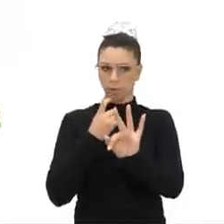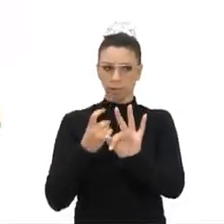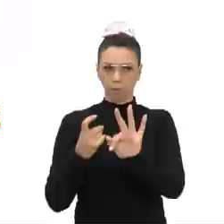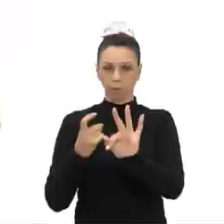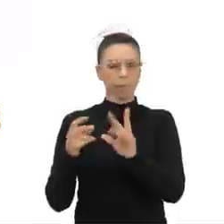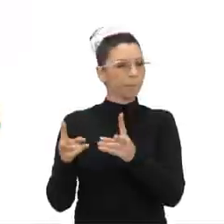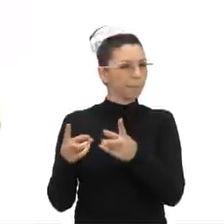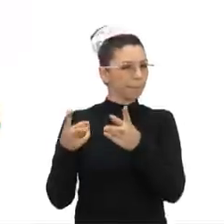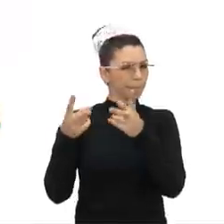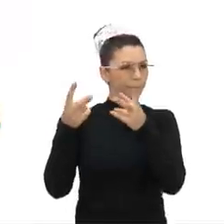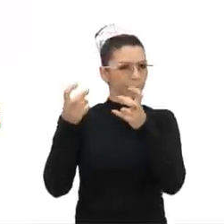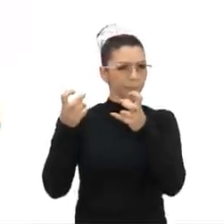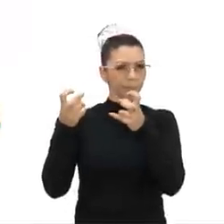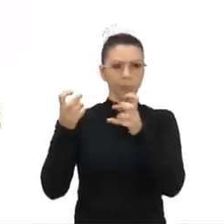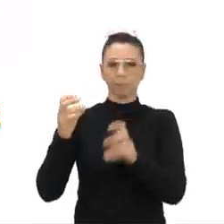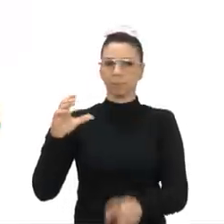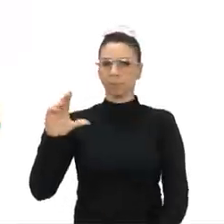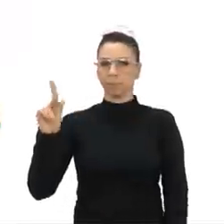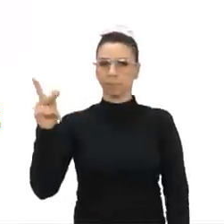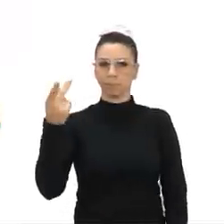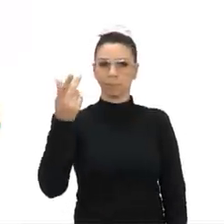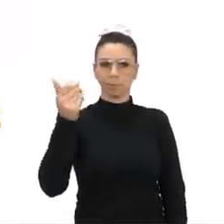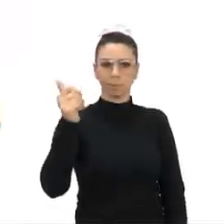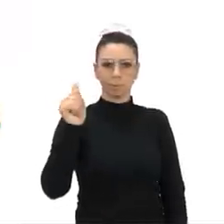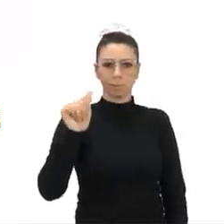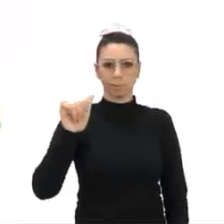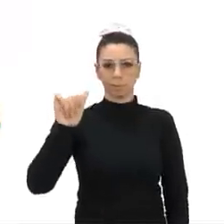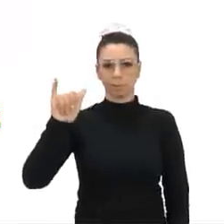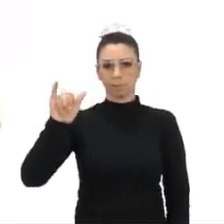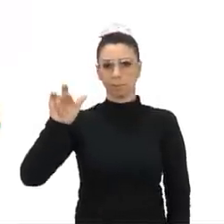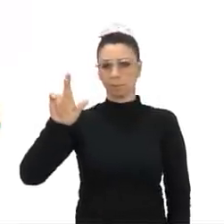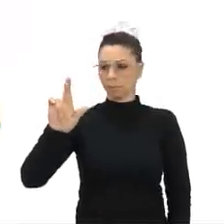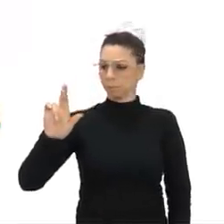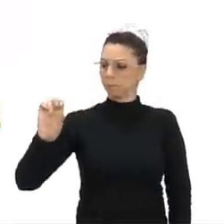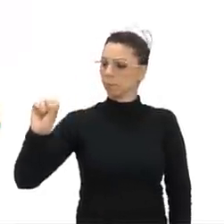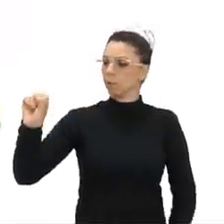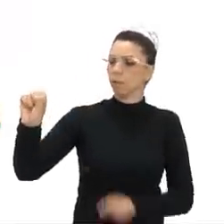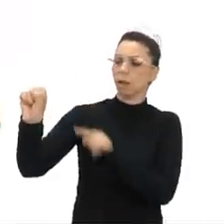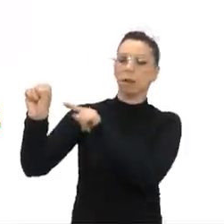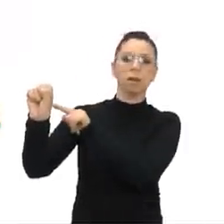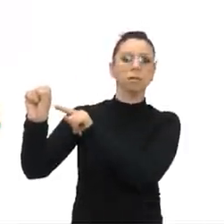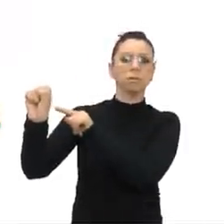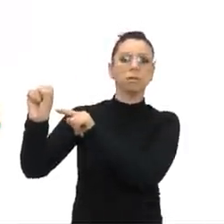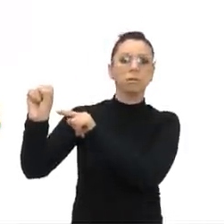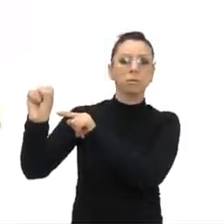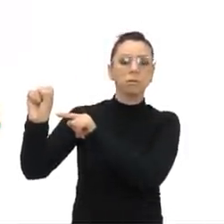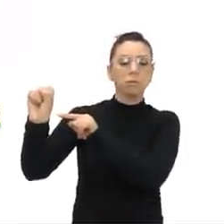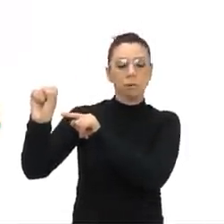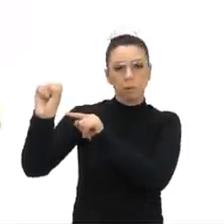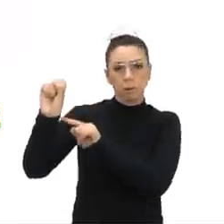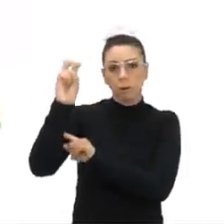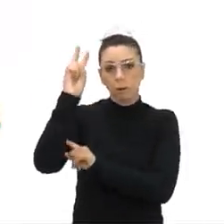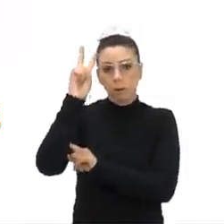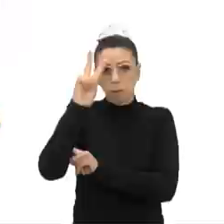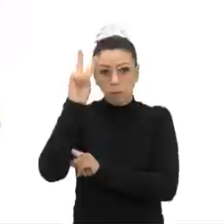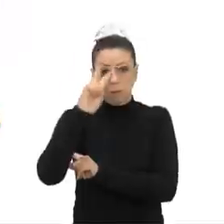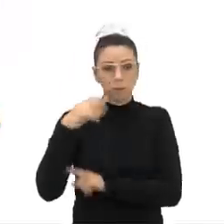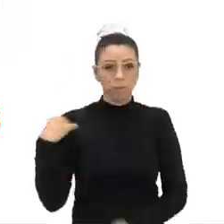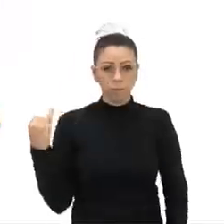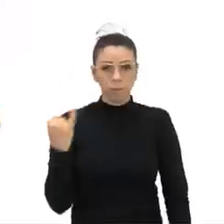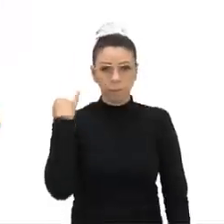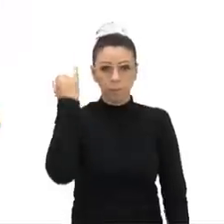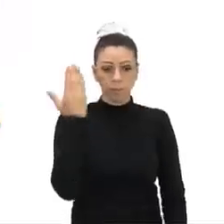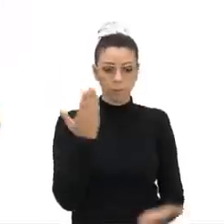Perceberam que a palavrinha chair veio com o Szinho do plural? Lembram como foi importante nós trabalharmos